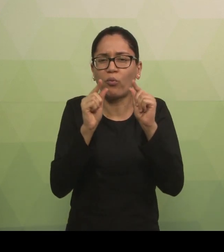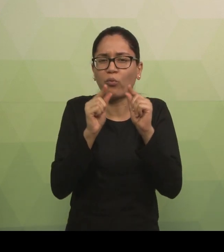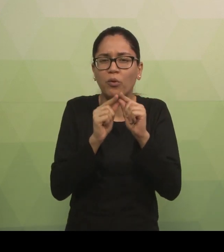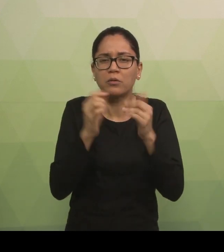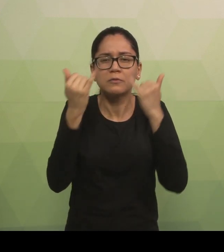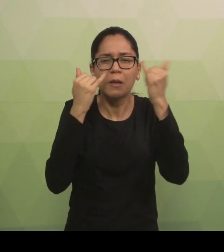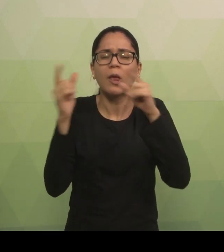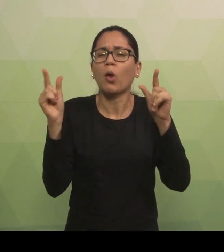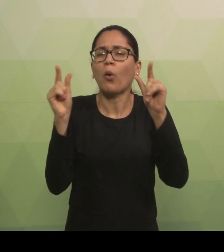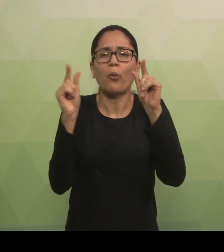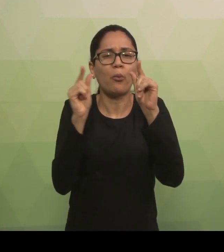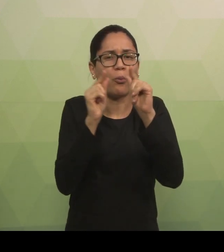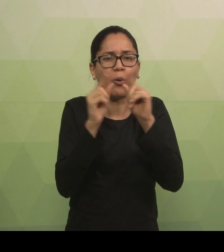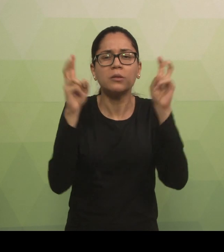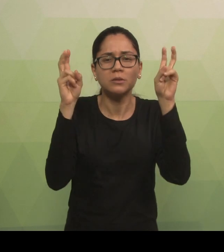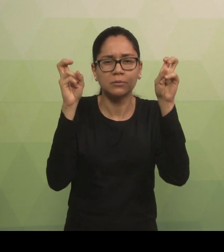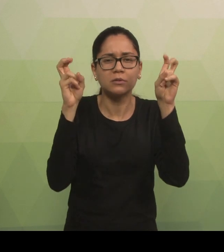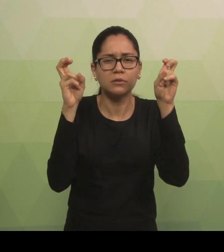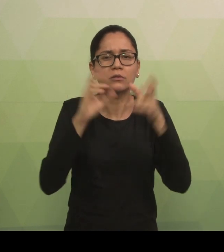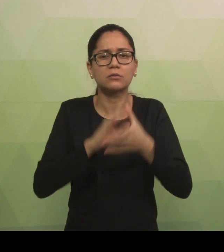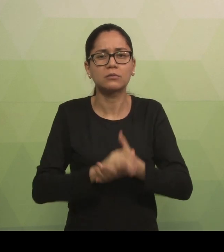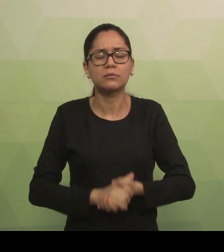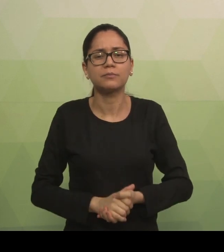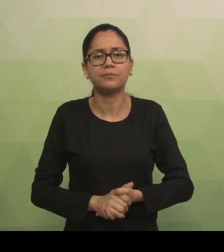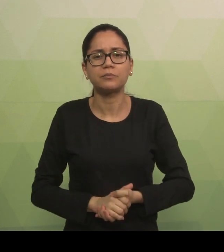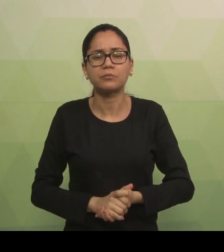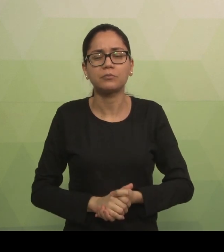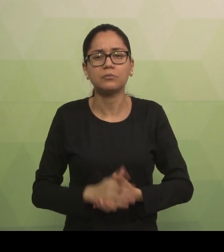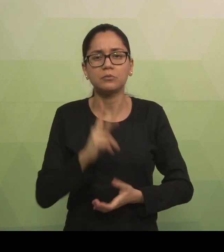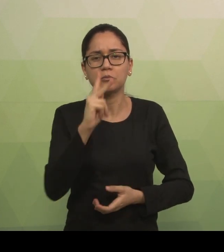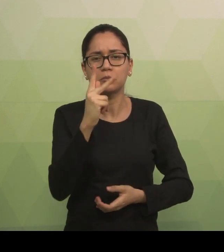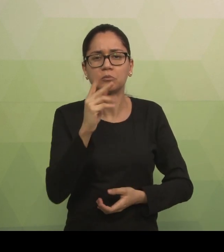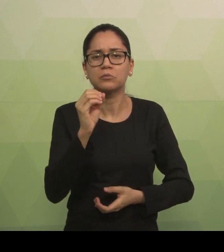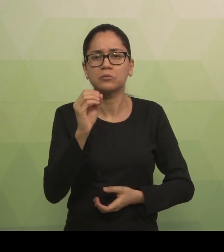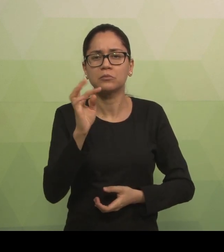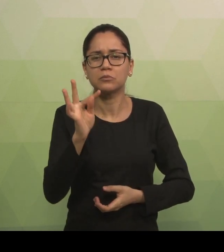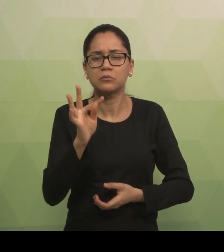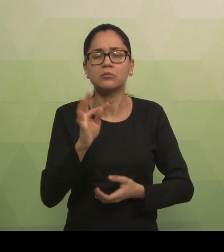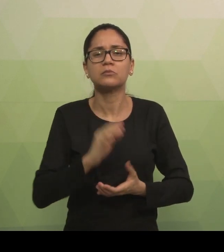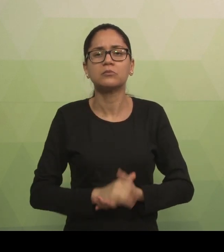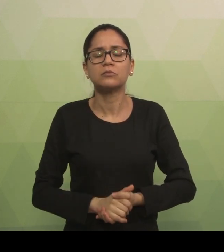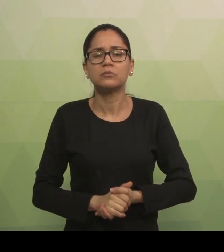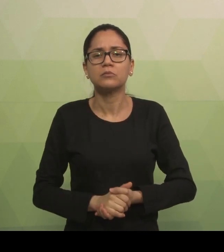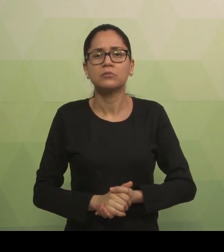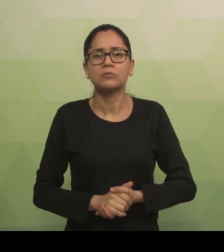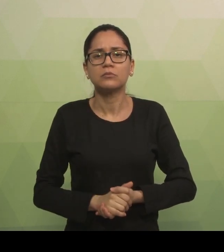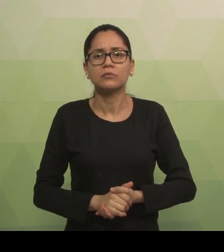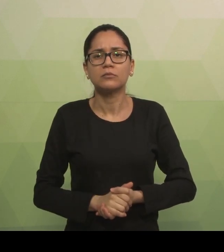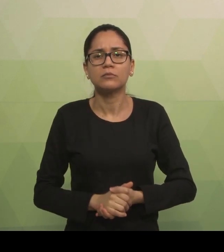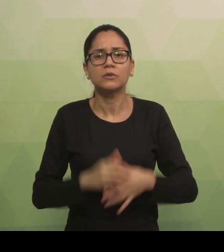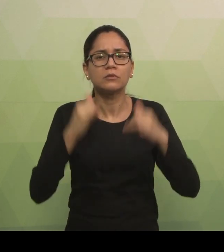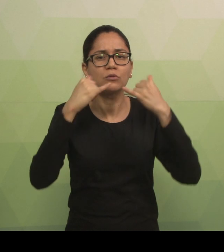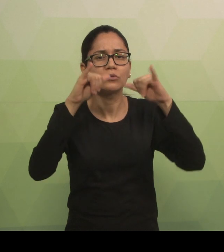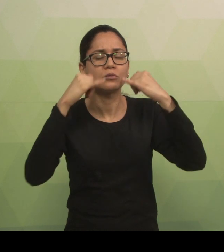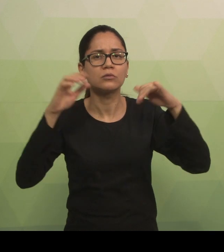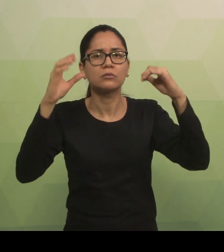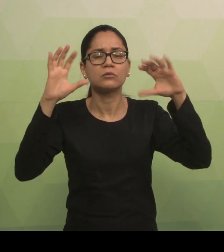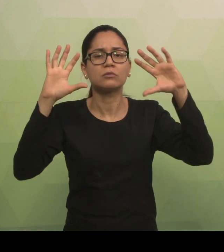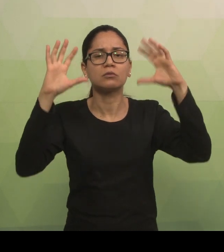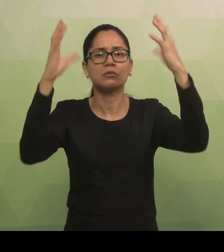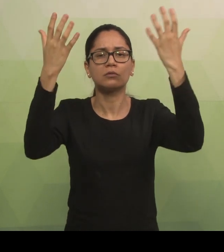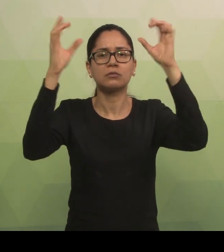contendo o mínimo de informação possível sobre determinado tema. Um hot site tem o propósito